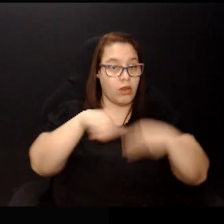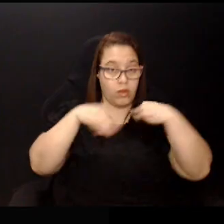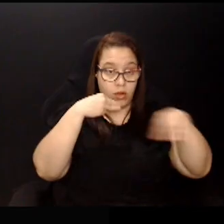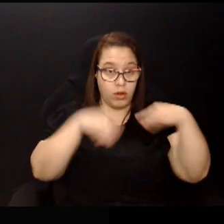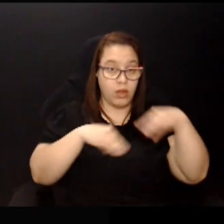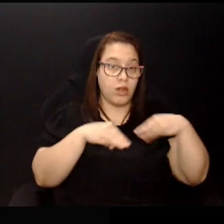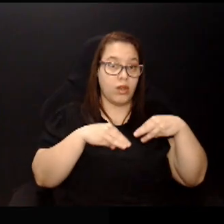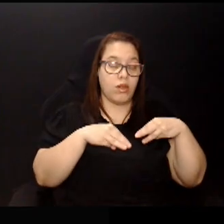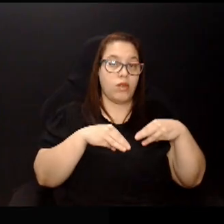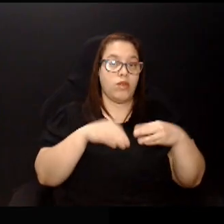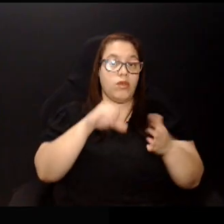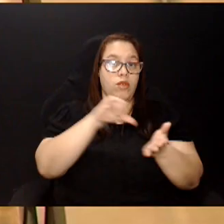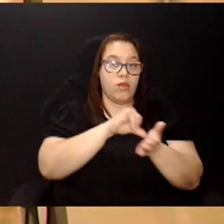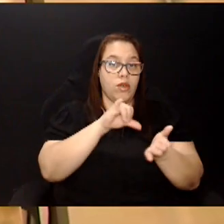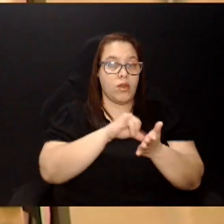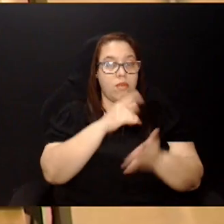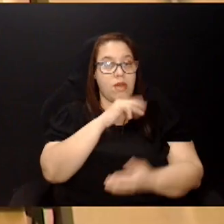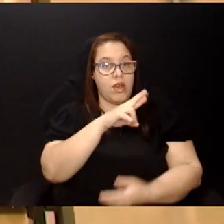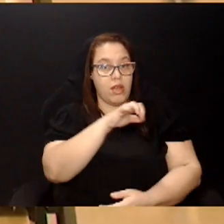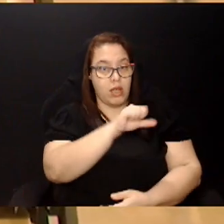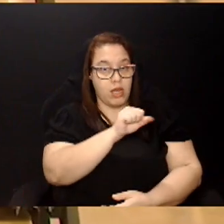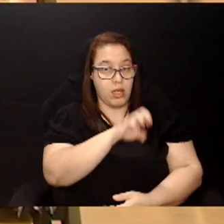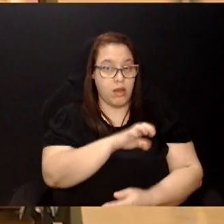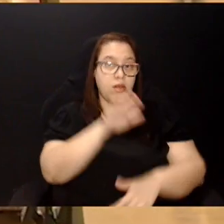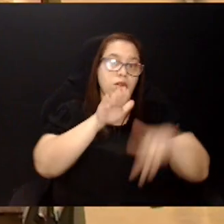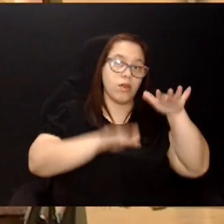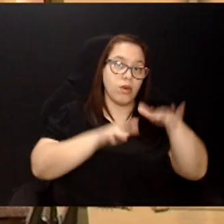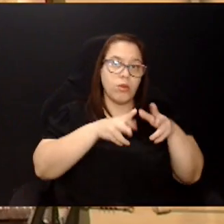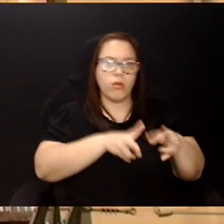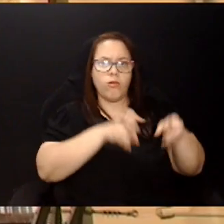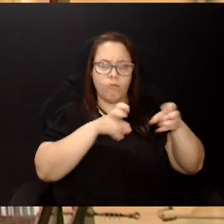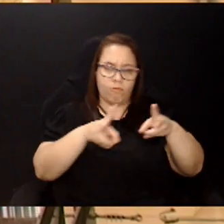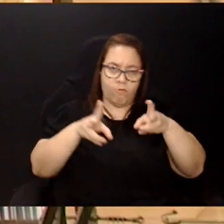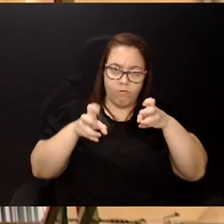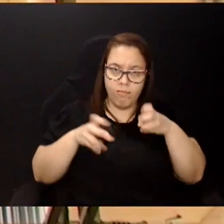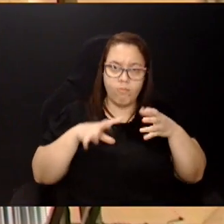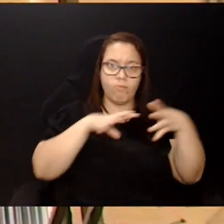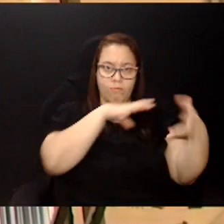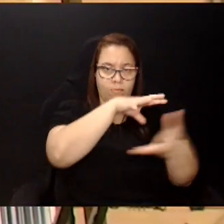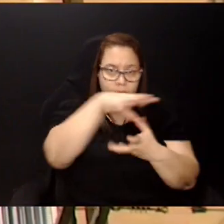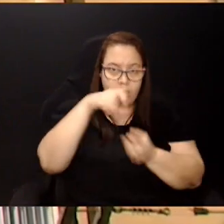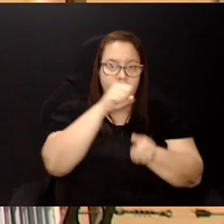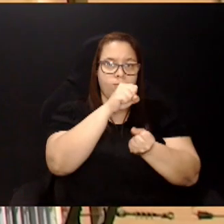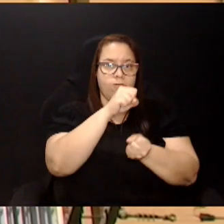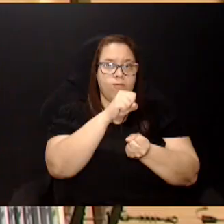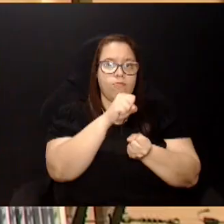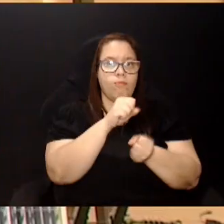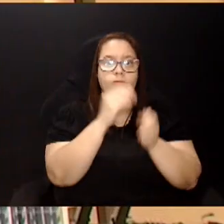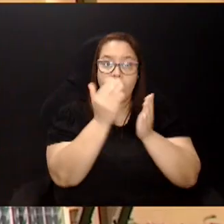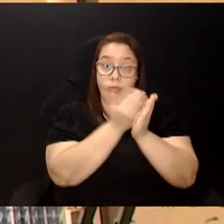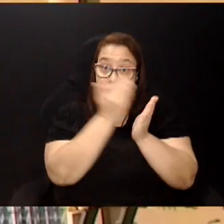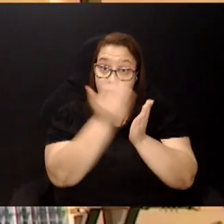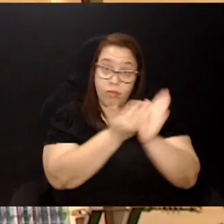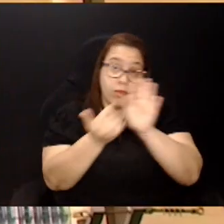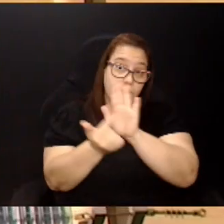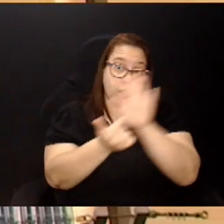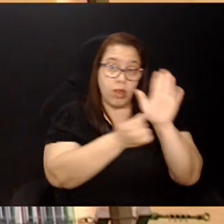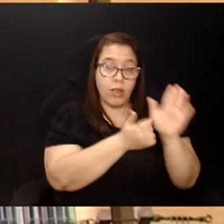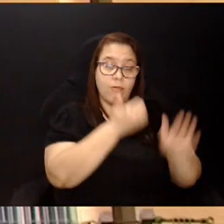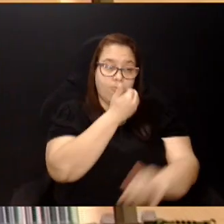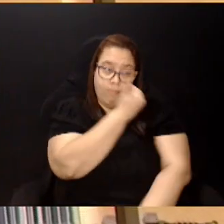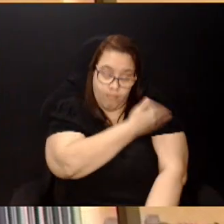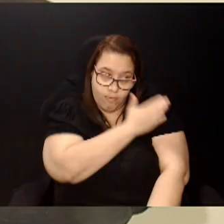capital paraense. Apesar do reconhecimento internacional, o livro mostra como o preconceito